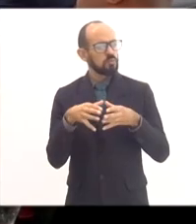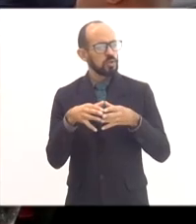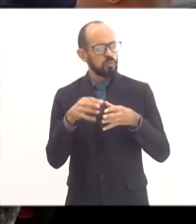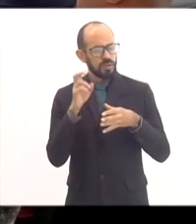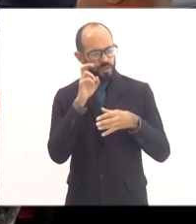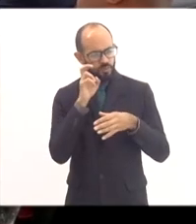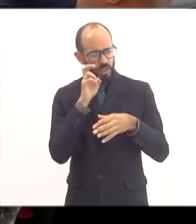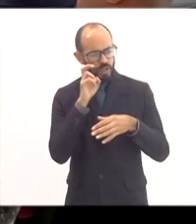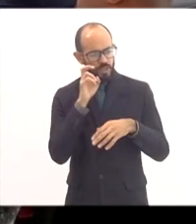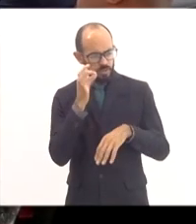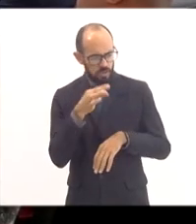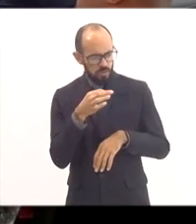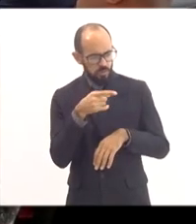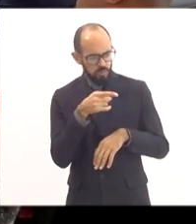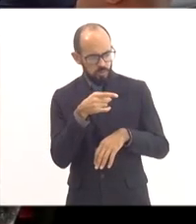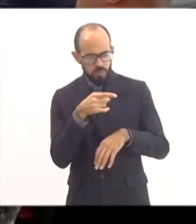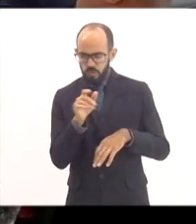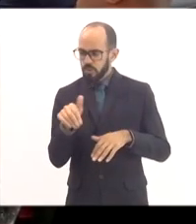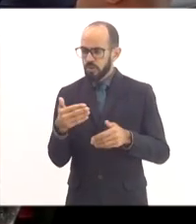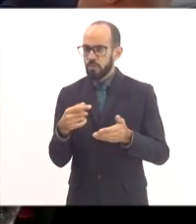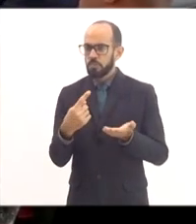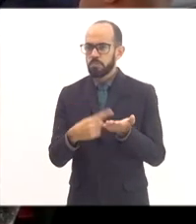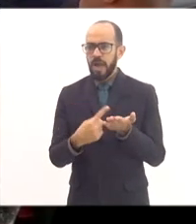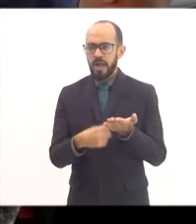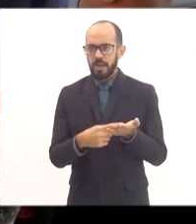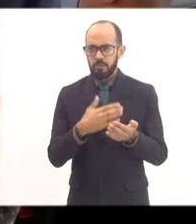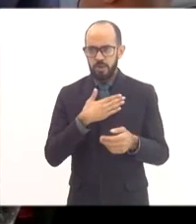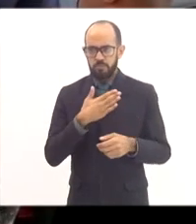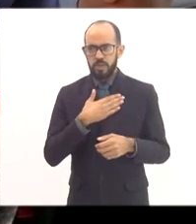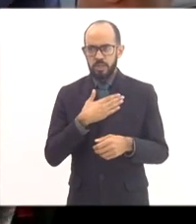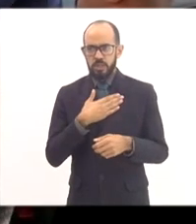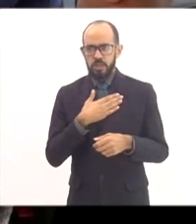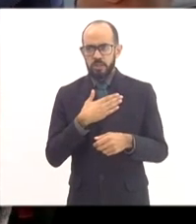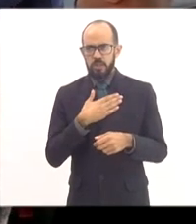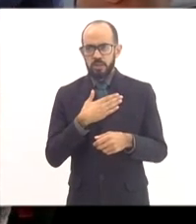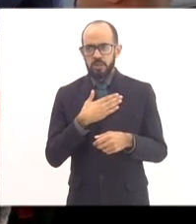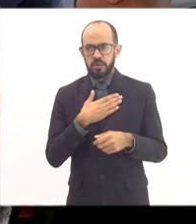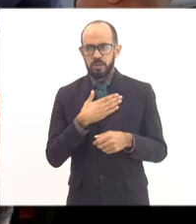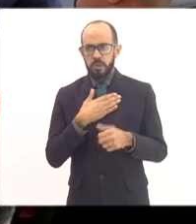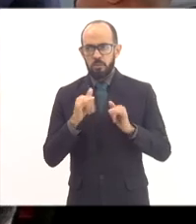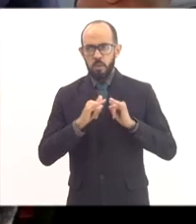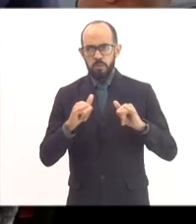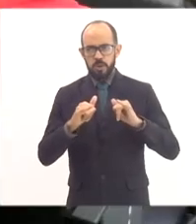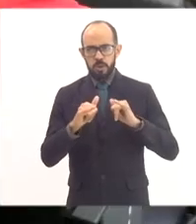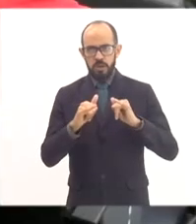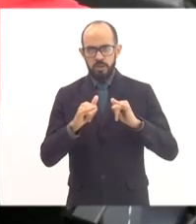quintas-feiras. Então, marca uma publique em edital.